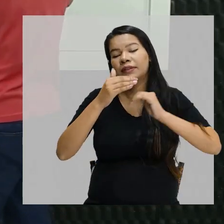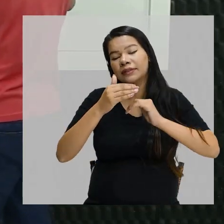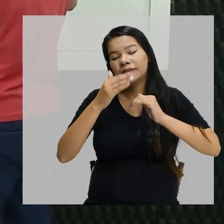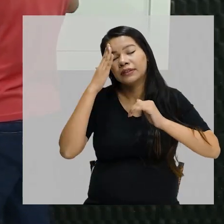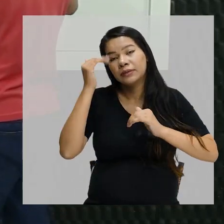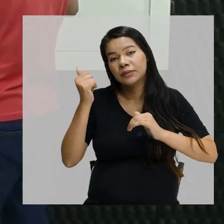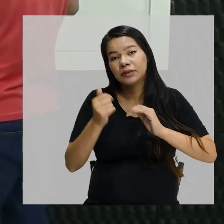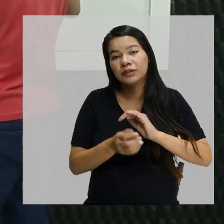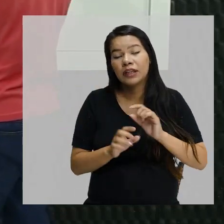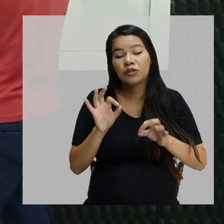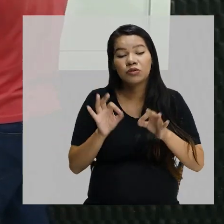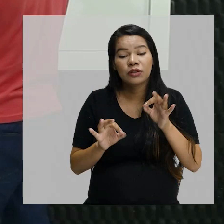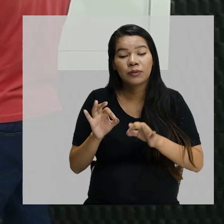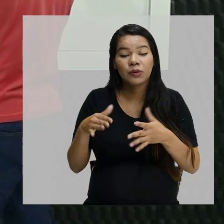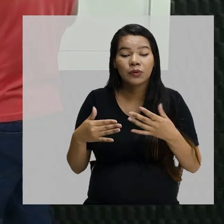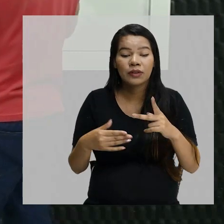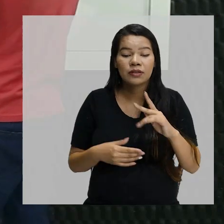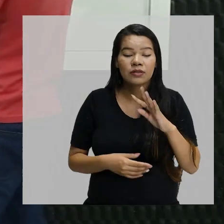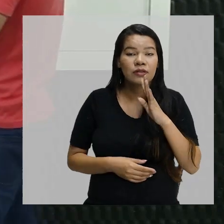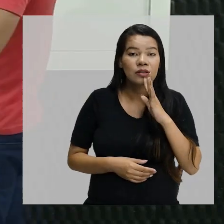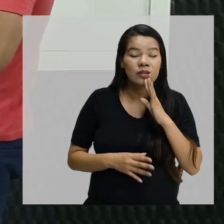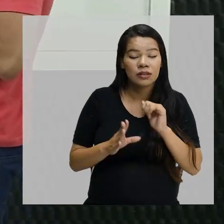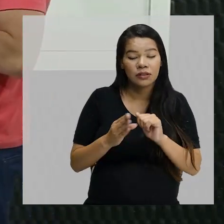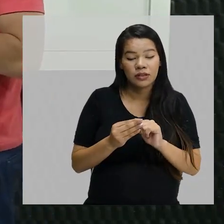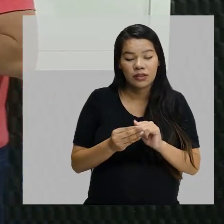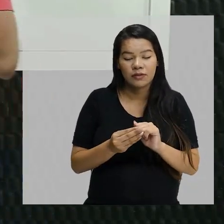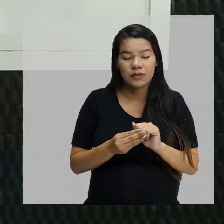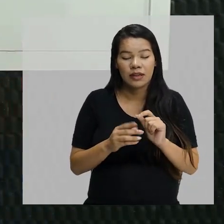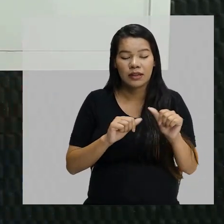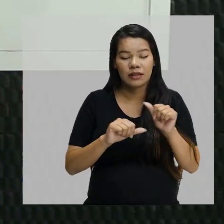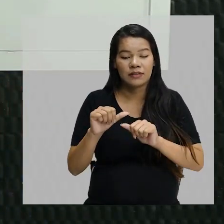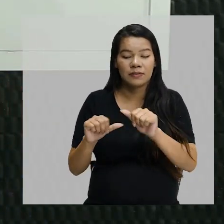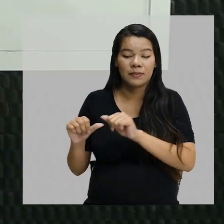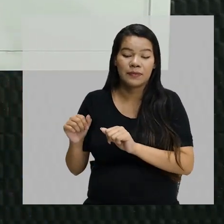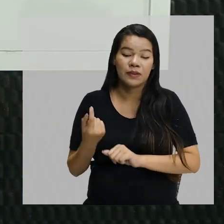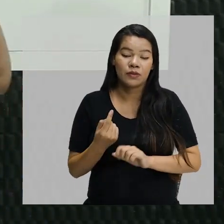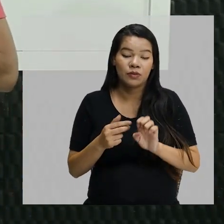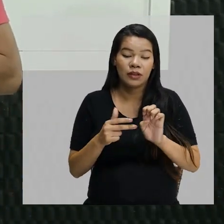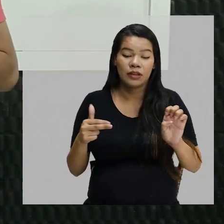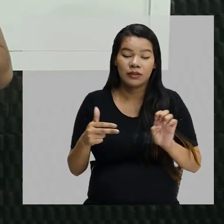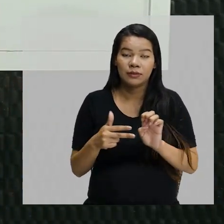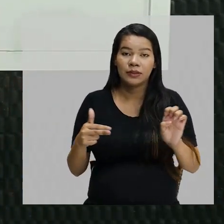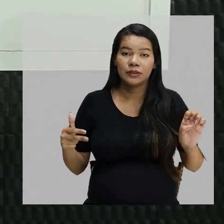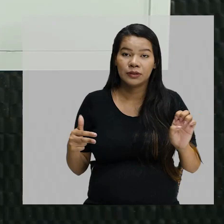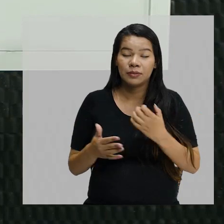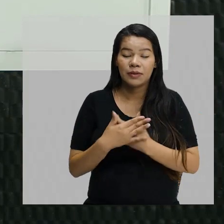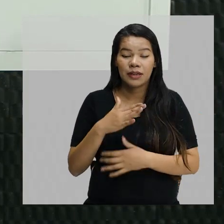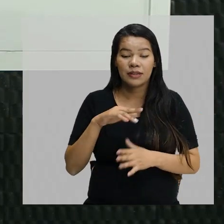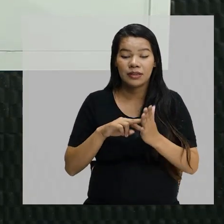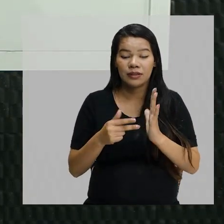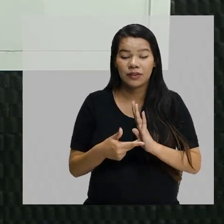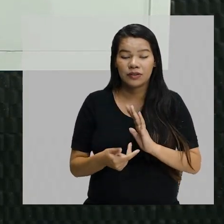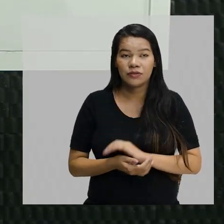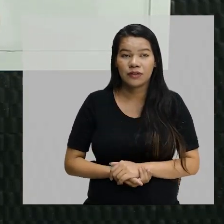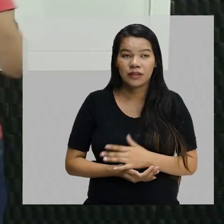a sabedoria é justamente quando esse conhecimento ele é transformado em um elemento muito mais significativo